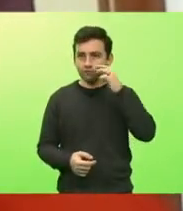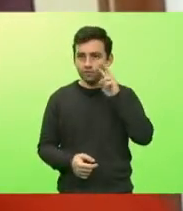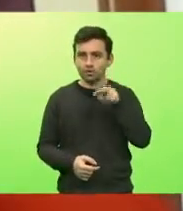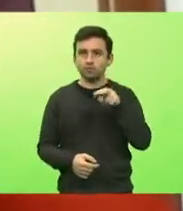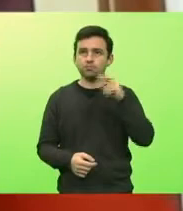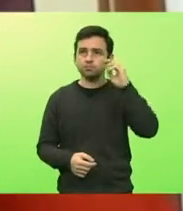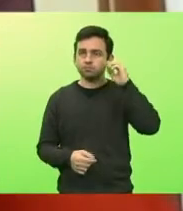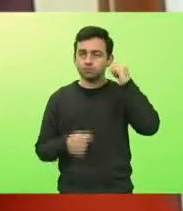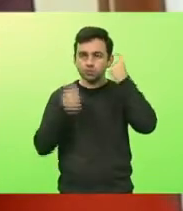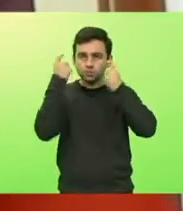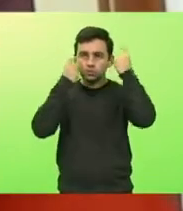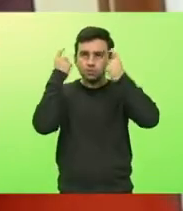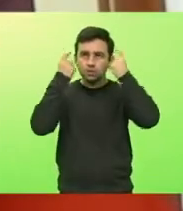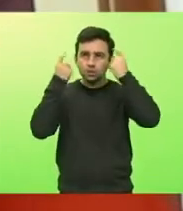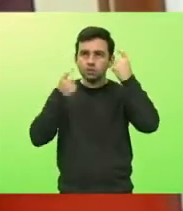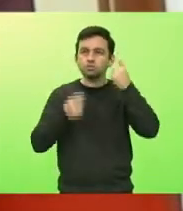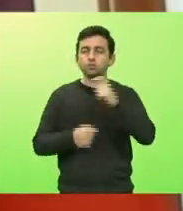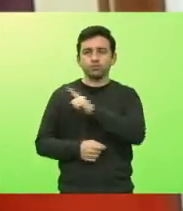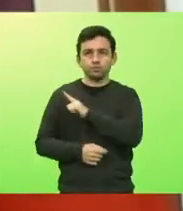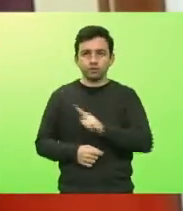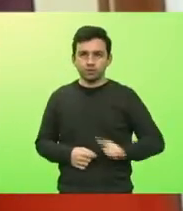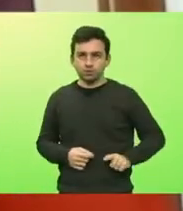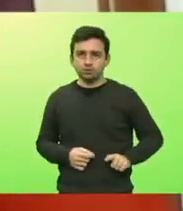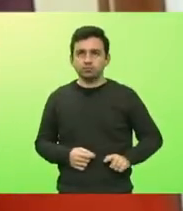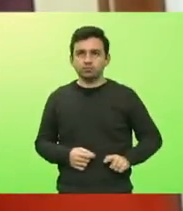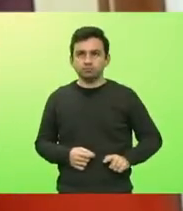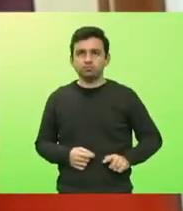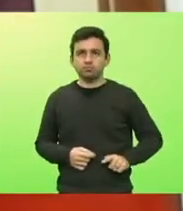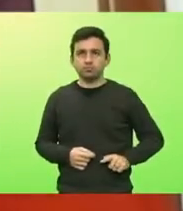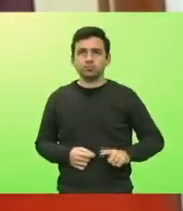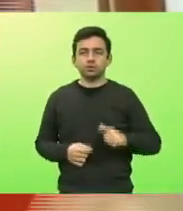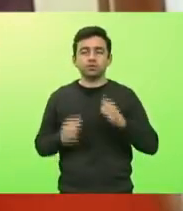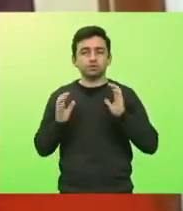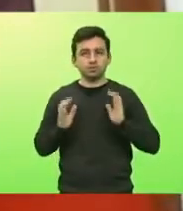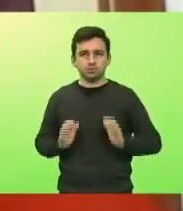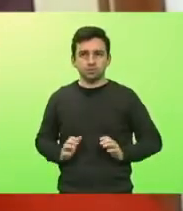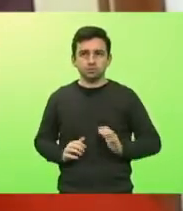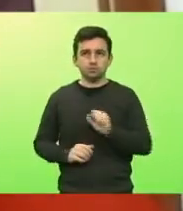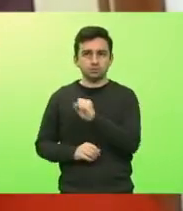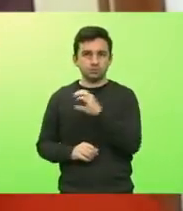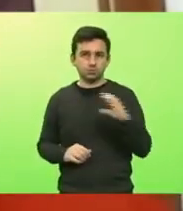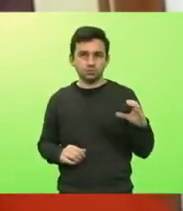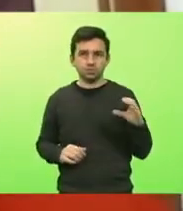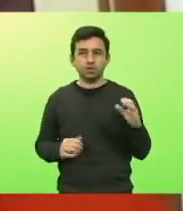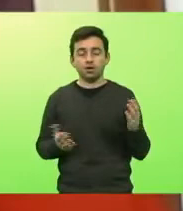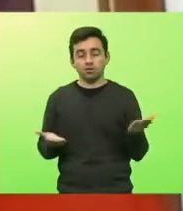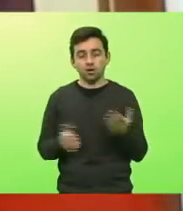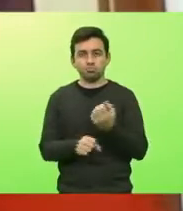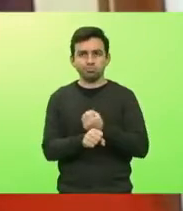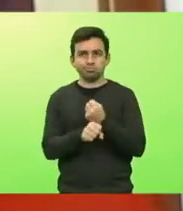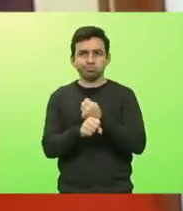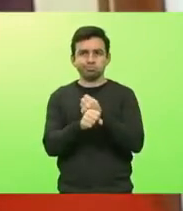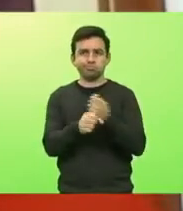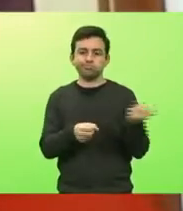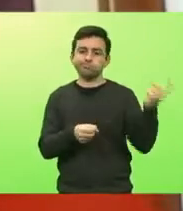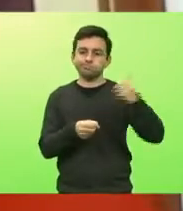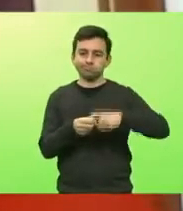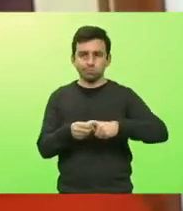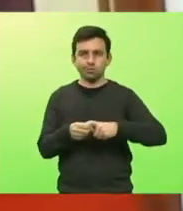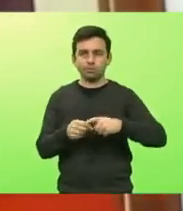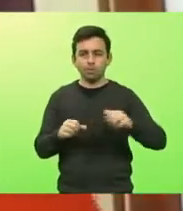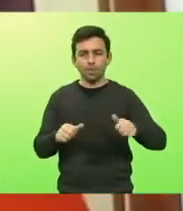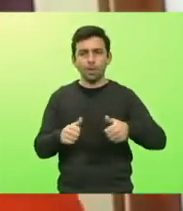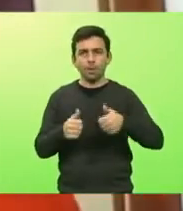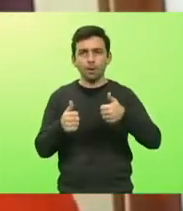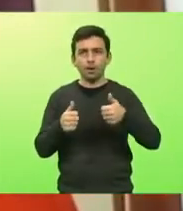do Estado, que o Estado está dando ao cidadão catarinense nesse momento de reconstrução. Nós recebemos a